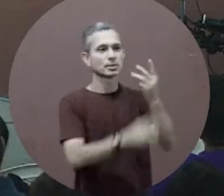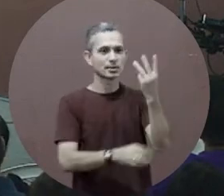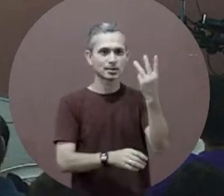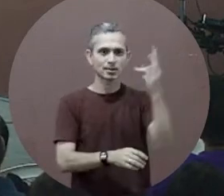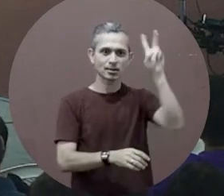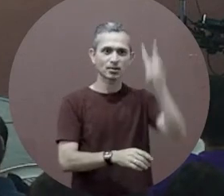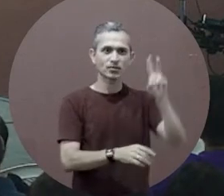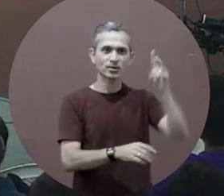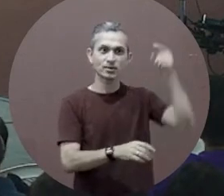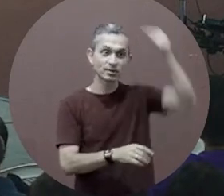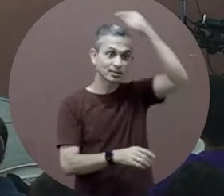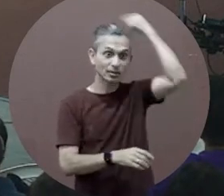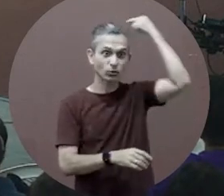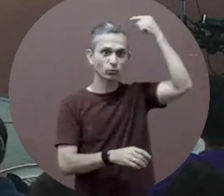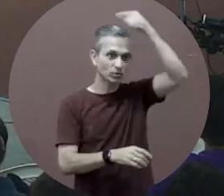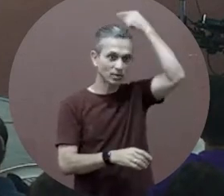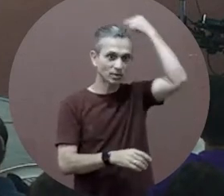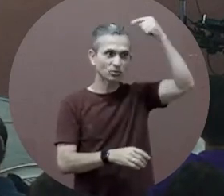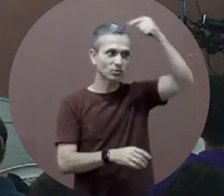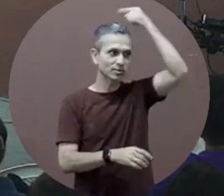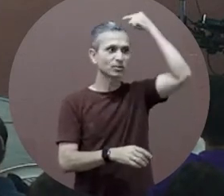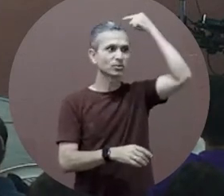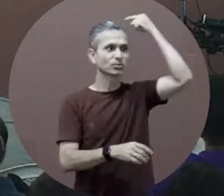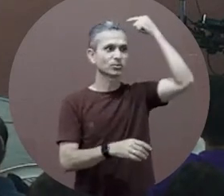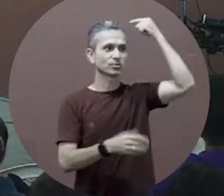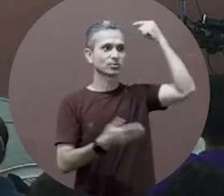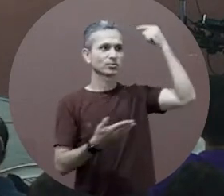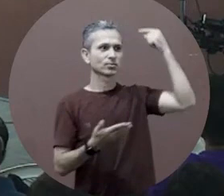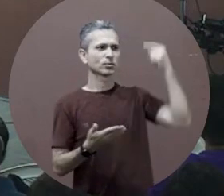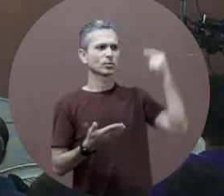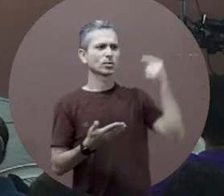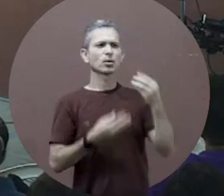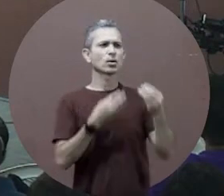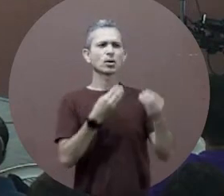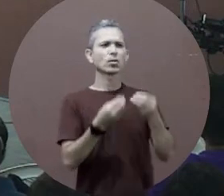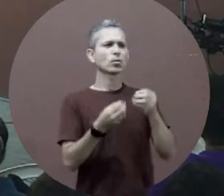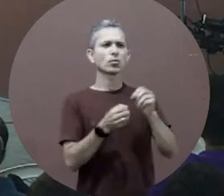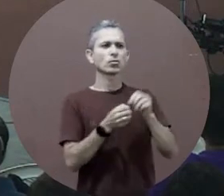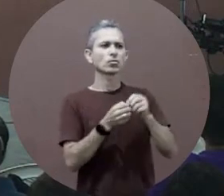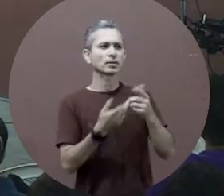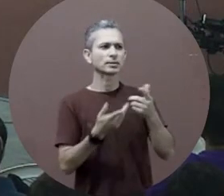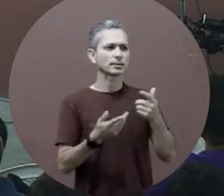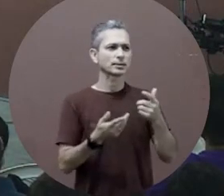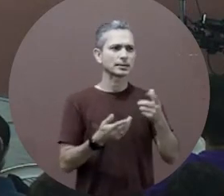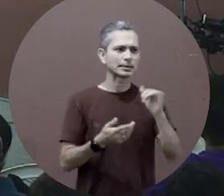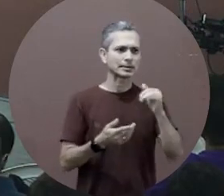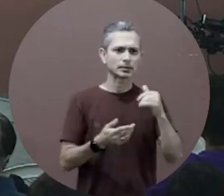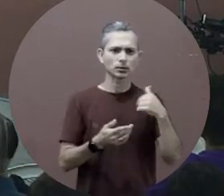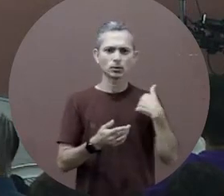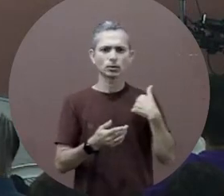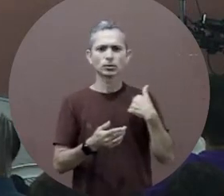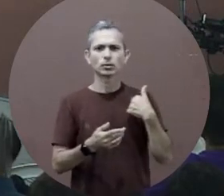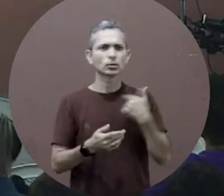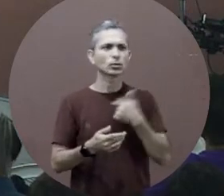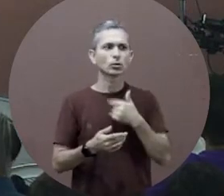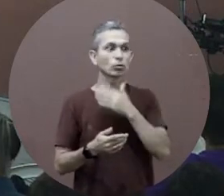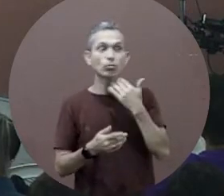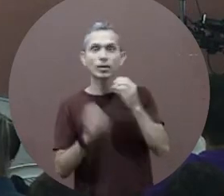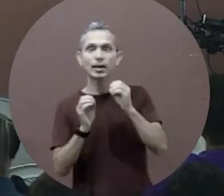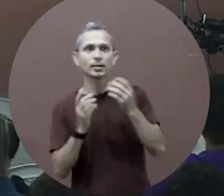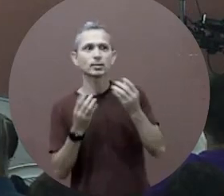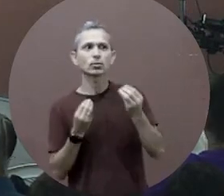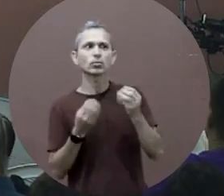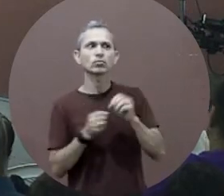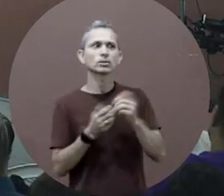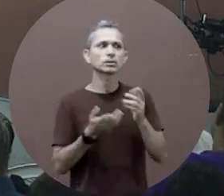sem morrer? Por que podemos fazer isso sem sermos destruídos? Por que podemos fazer isso sem sermos fulminados por essa